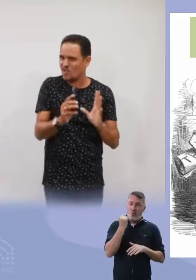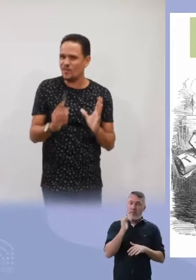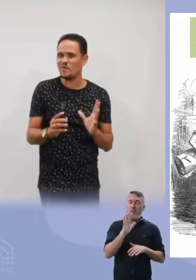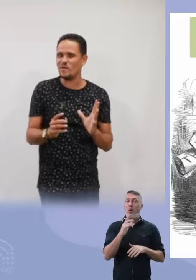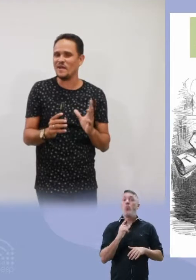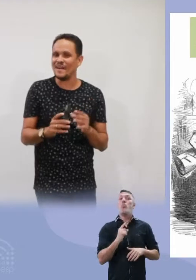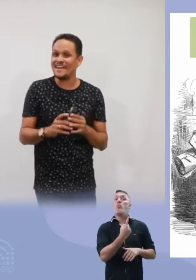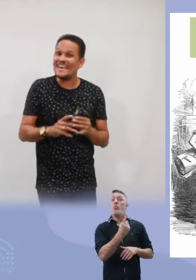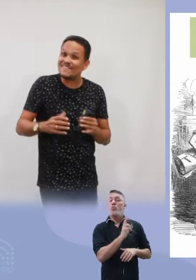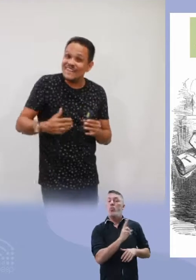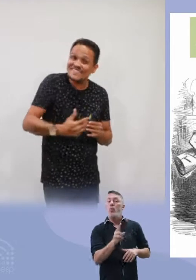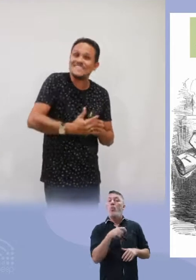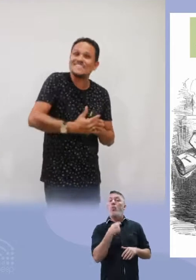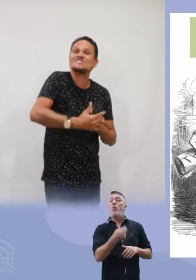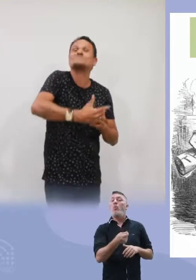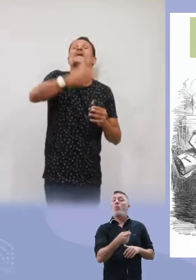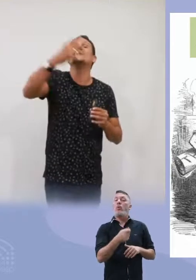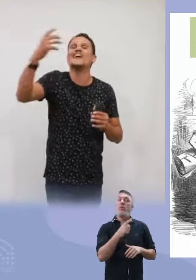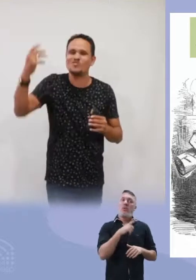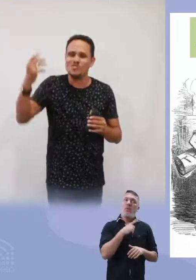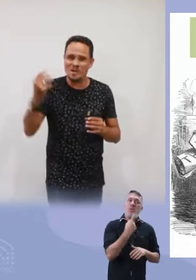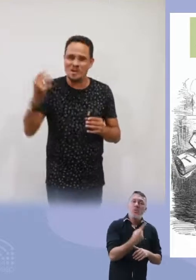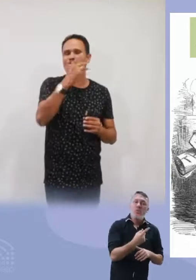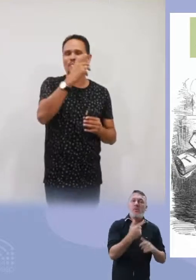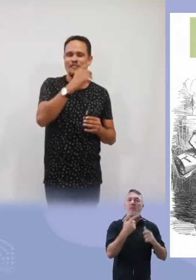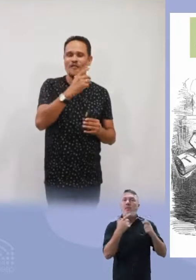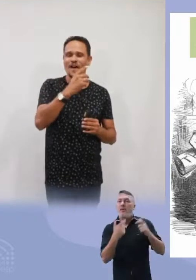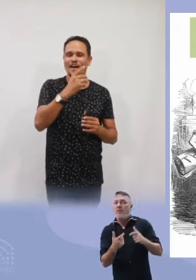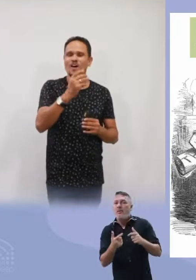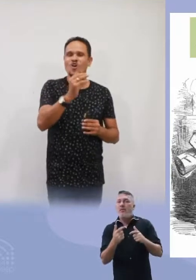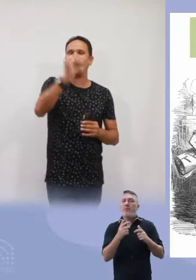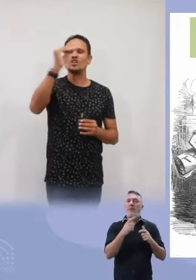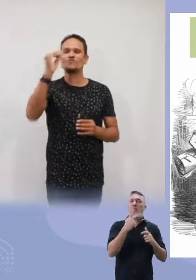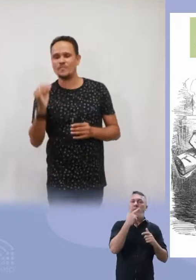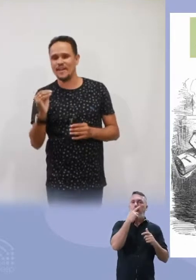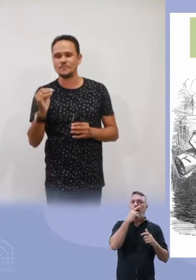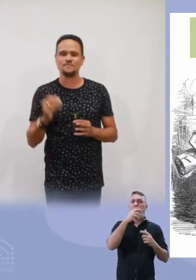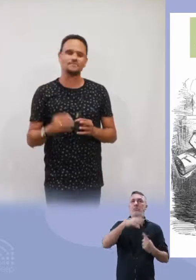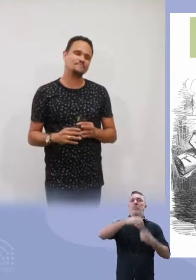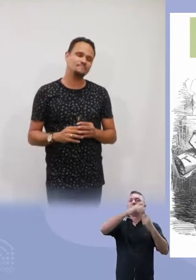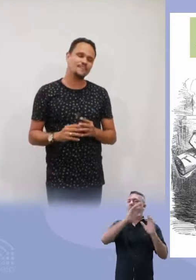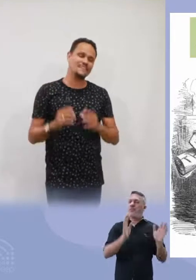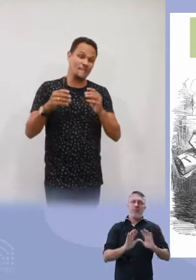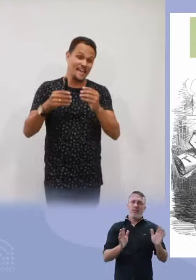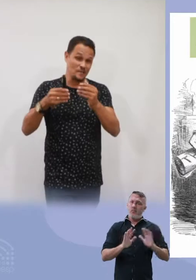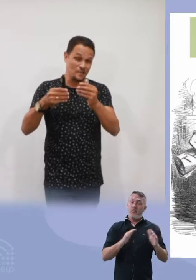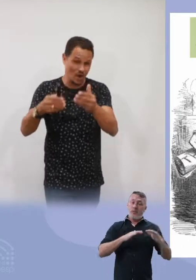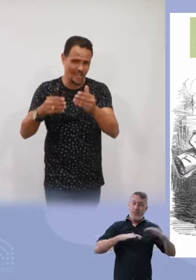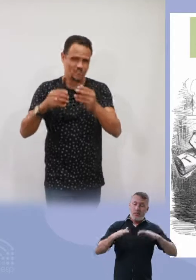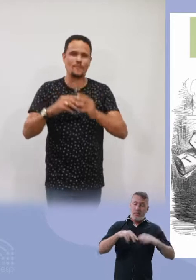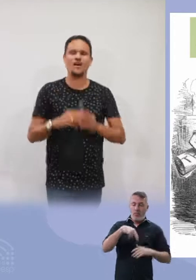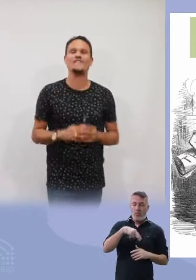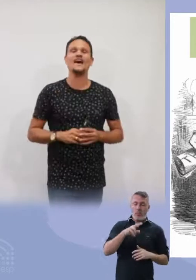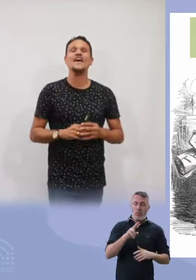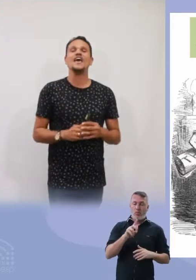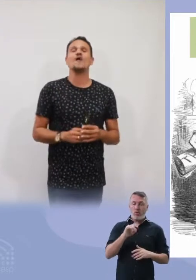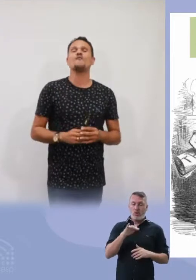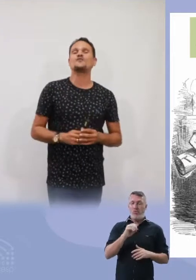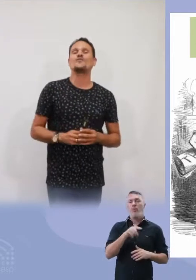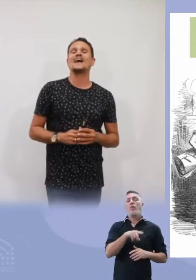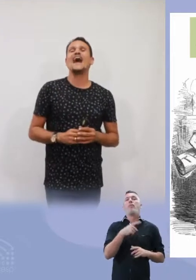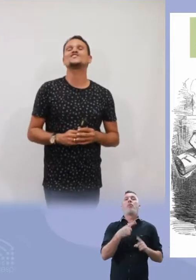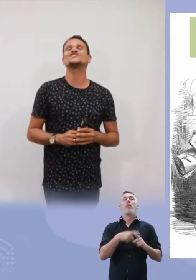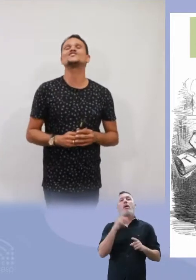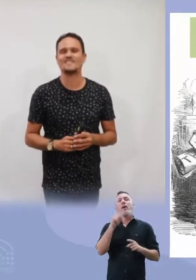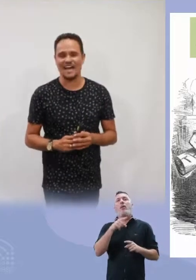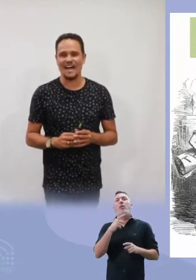se resolveria o problema. E ele vai se espalhando pela Europa fora. Um outro movimento, também que pode cair na sua prova, é o